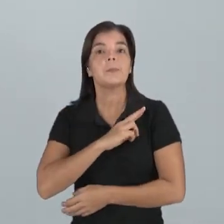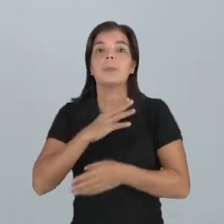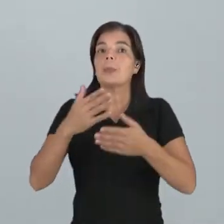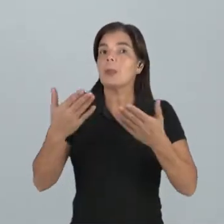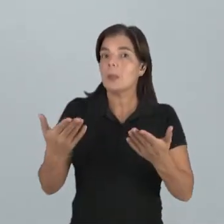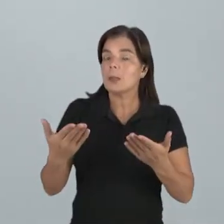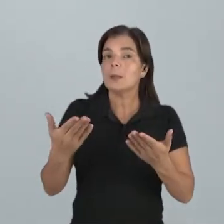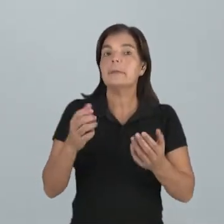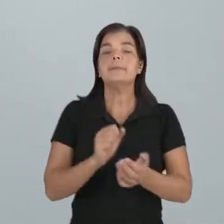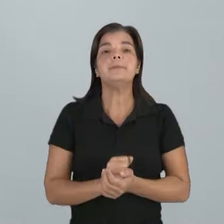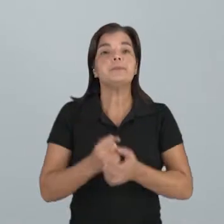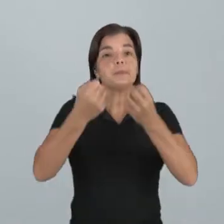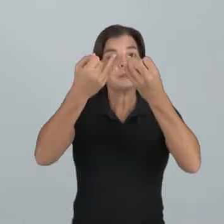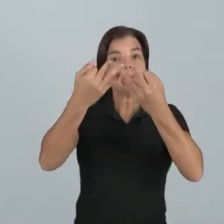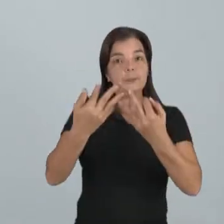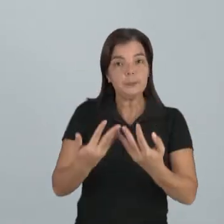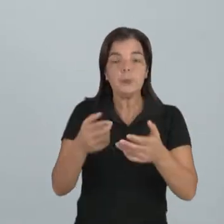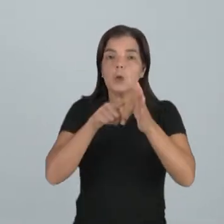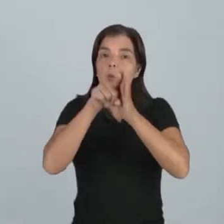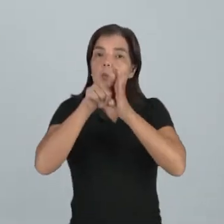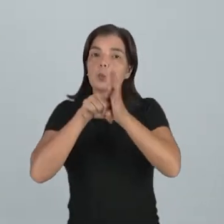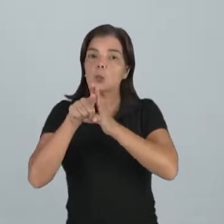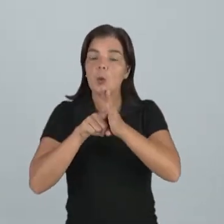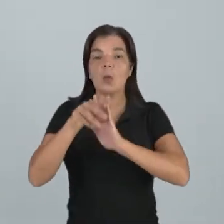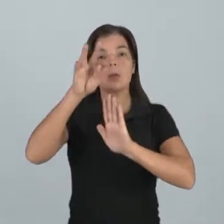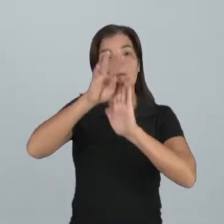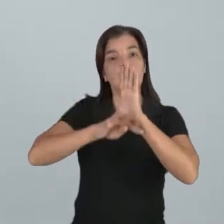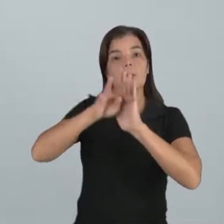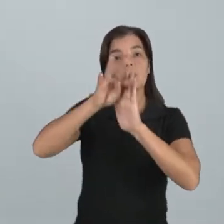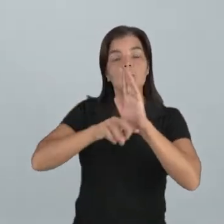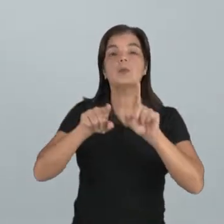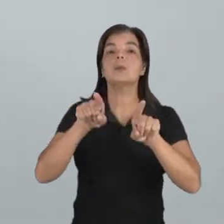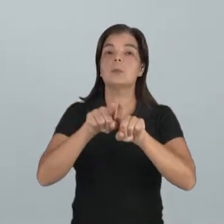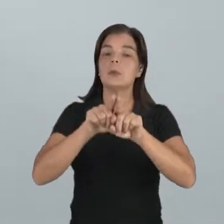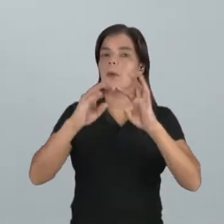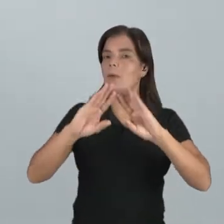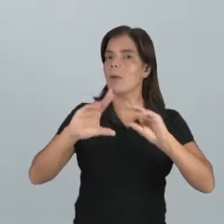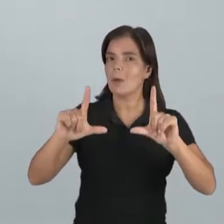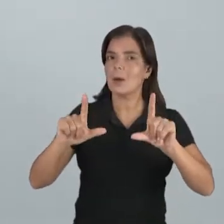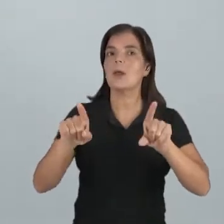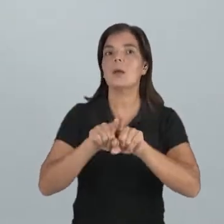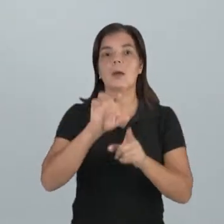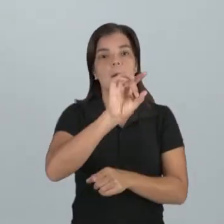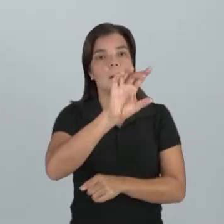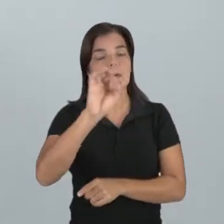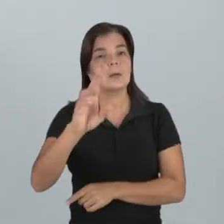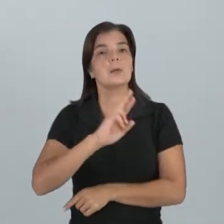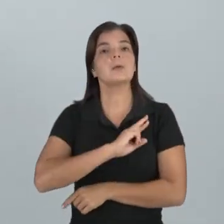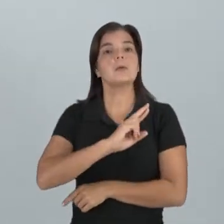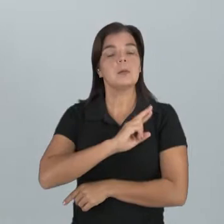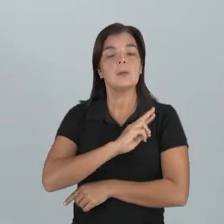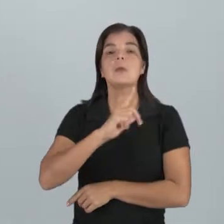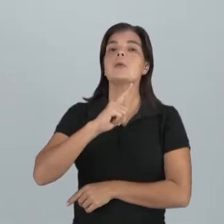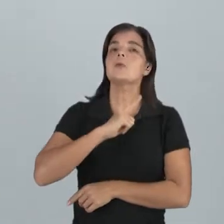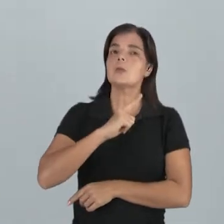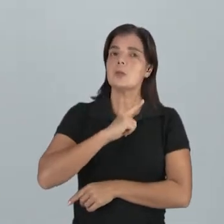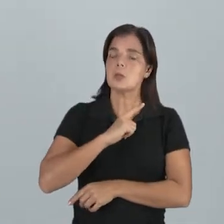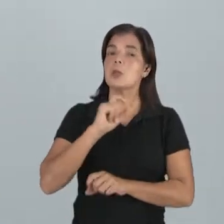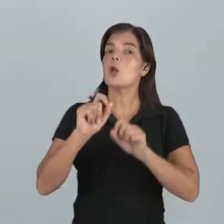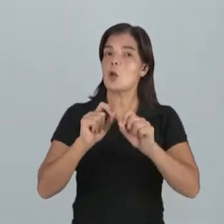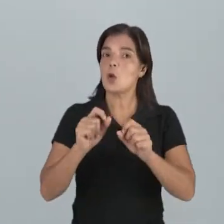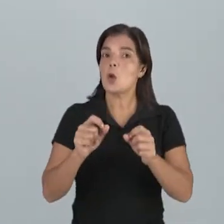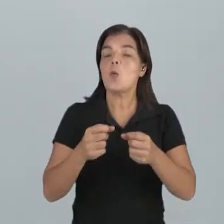Então, e quando a gente fala no emprego científico dos textos, evidentemente que cada religião tem um